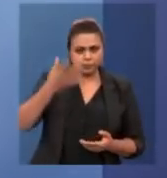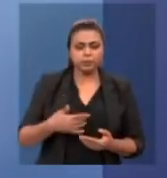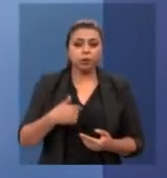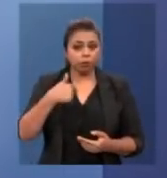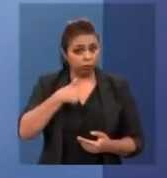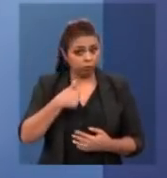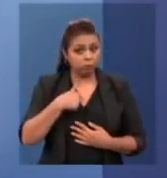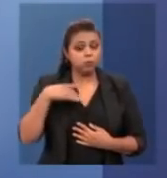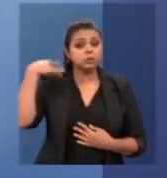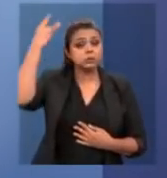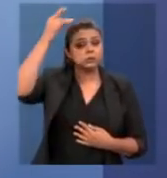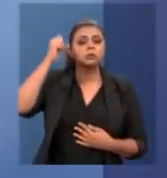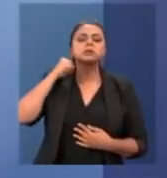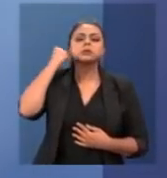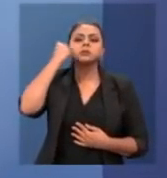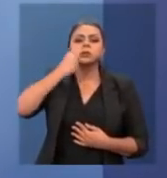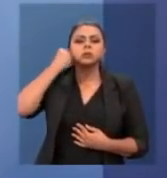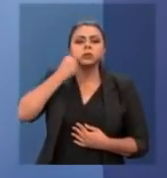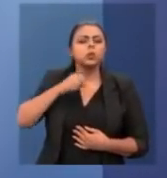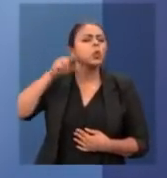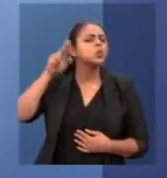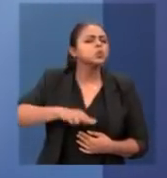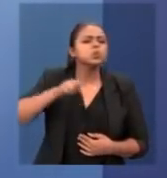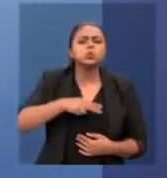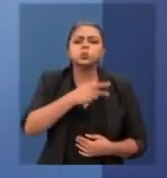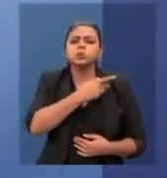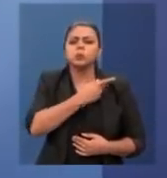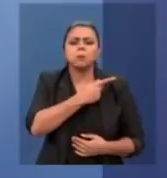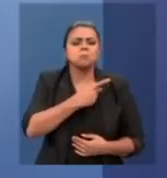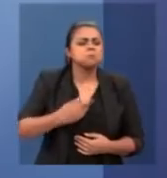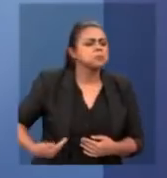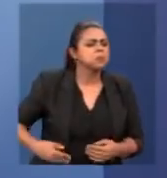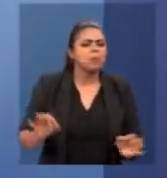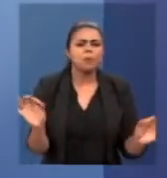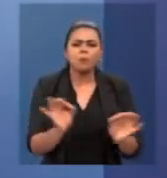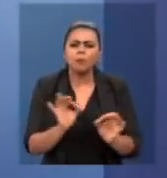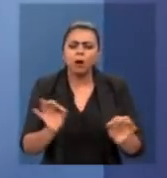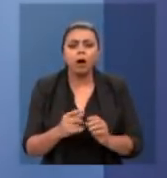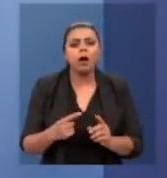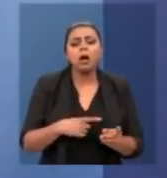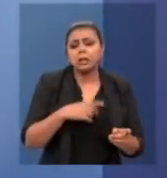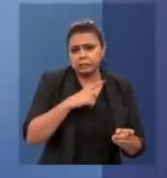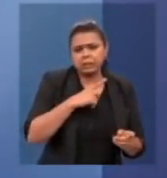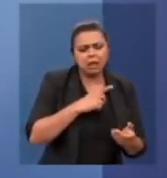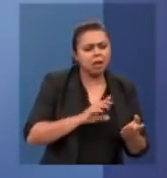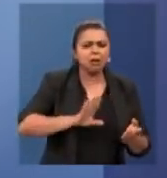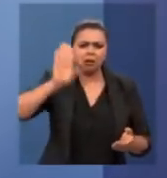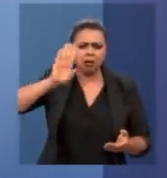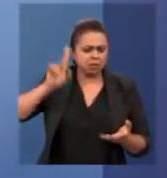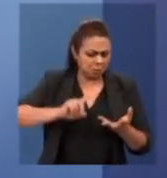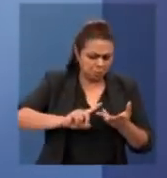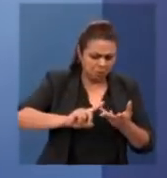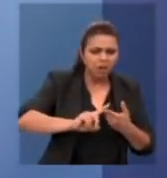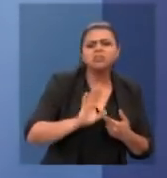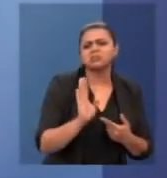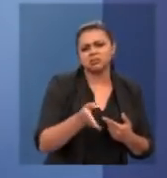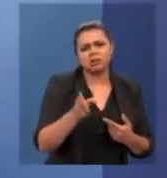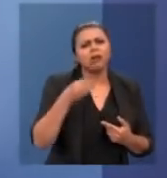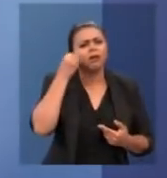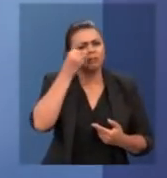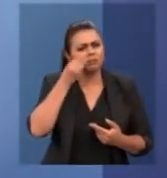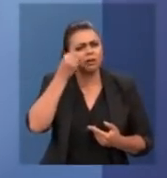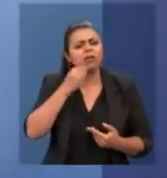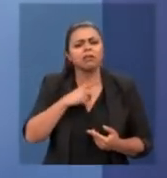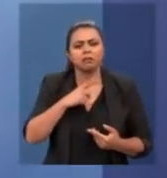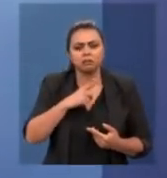senadora nunca fui cargo executivo com outros que vêm entendendo que estão no governo que já passaram querem voltar